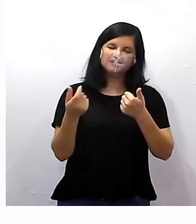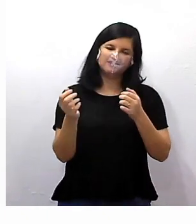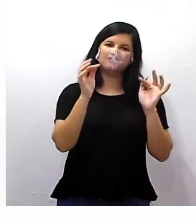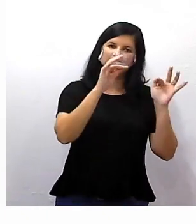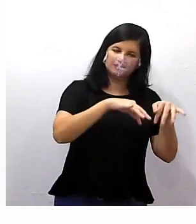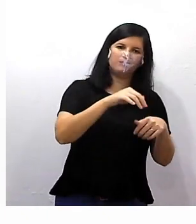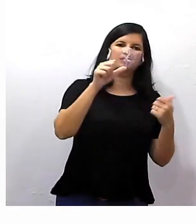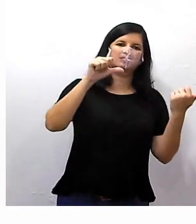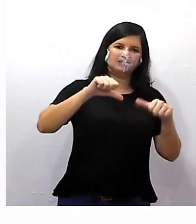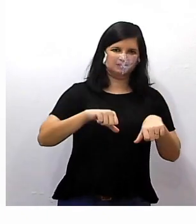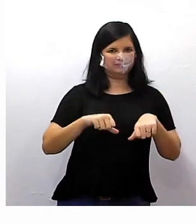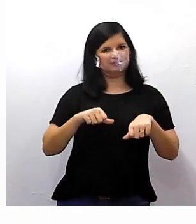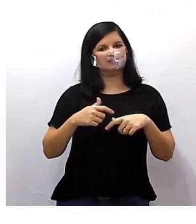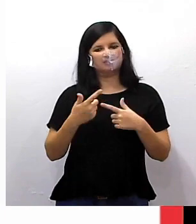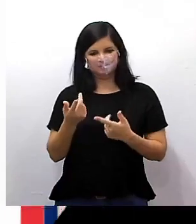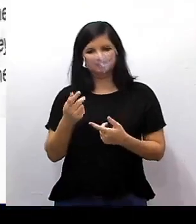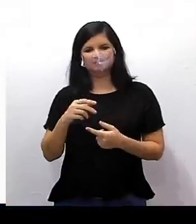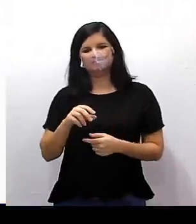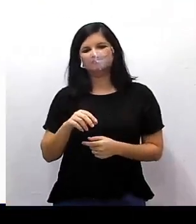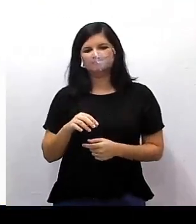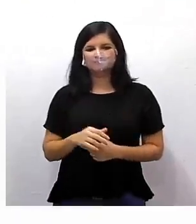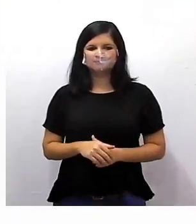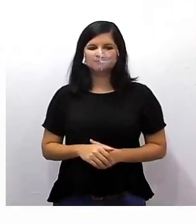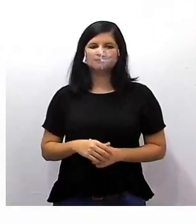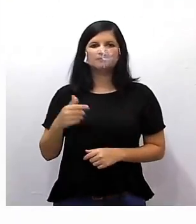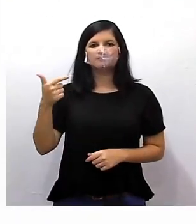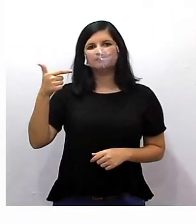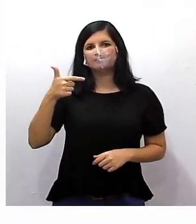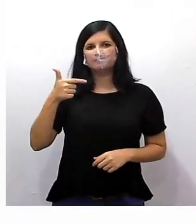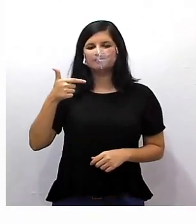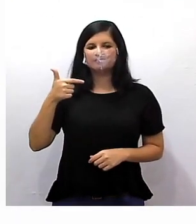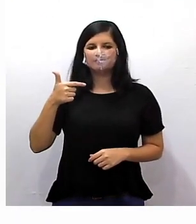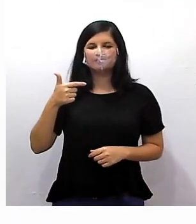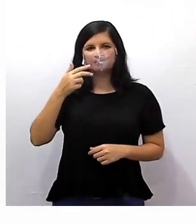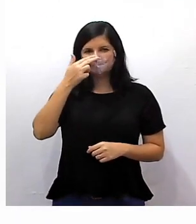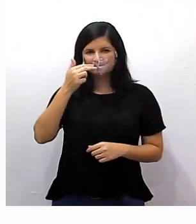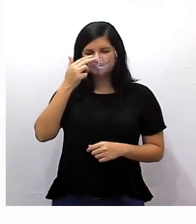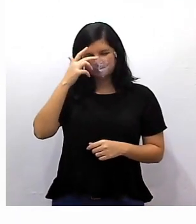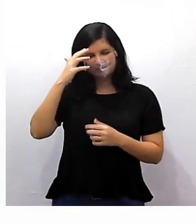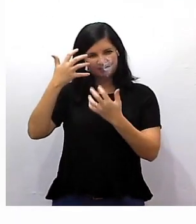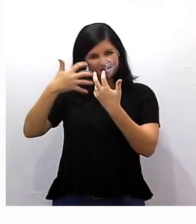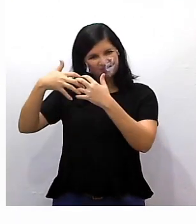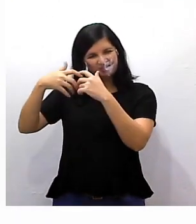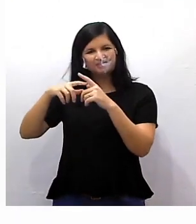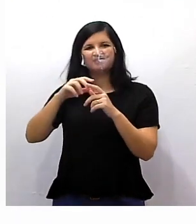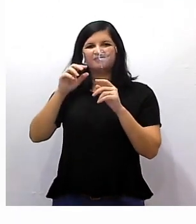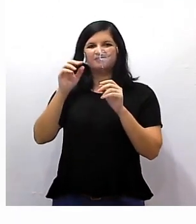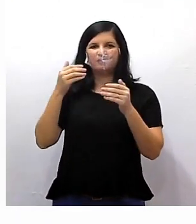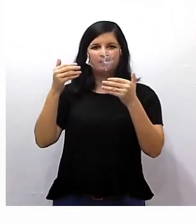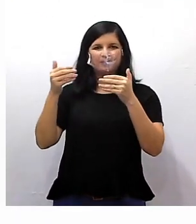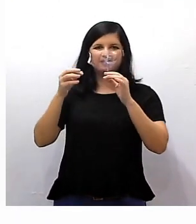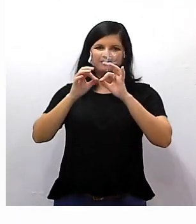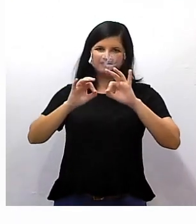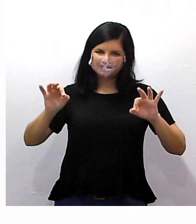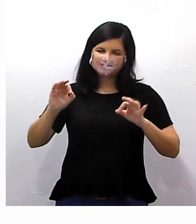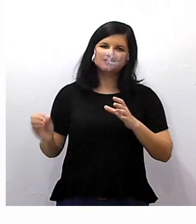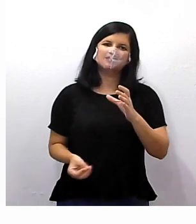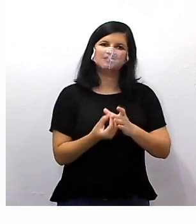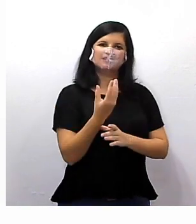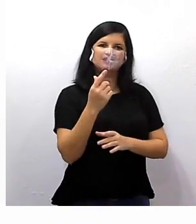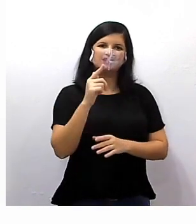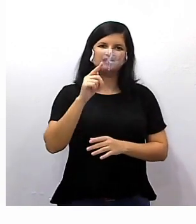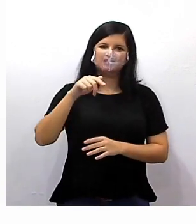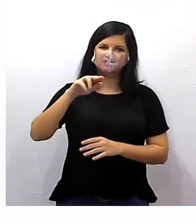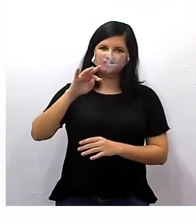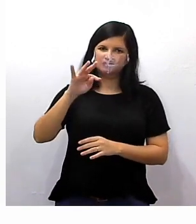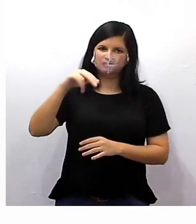negativo. Weren't they. Número 2, a gente tem lá, ó, mesmo raciocínio, a gente tem que analisar as frases, tá certo? E formar as question tags.